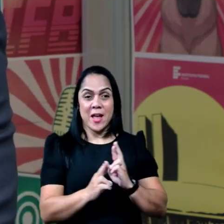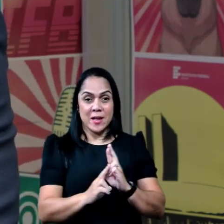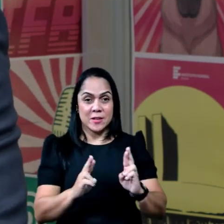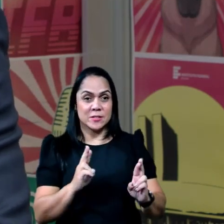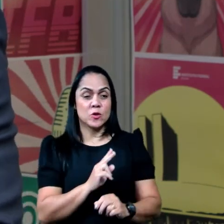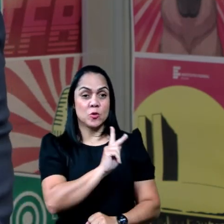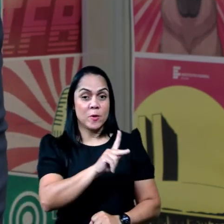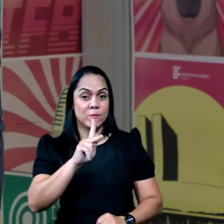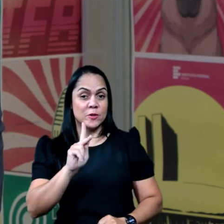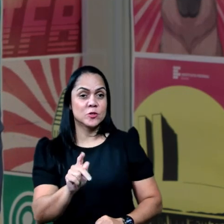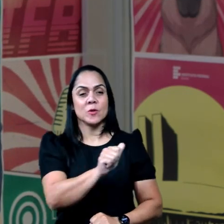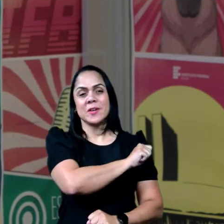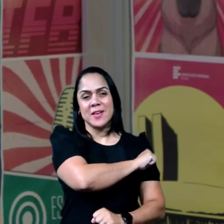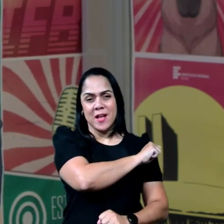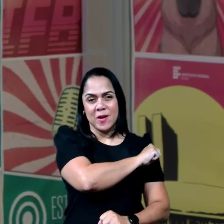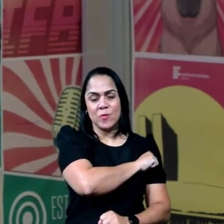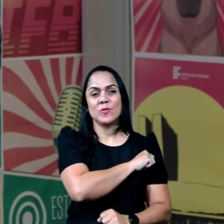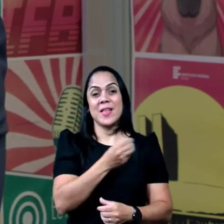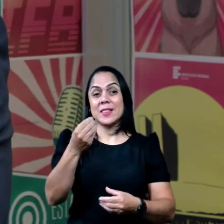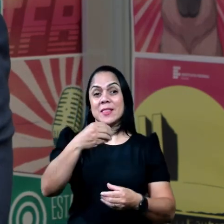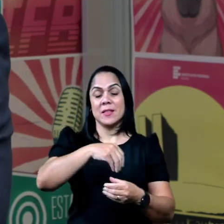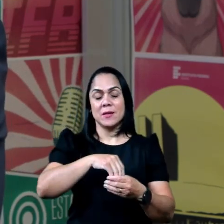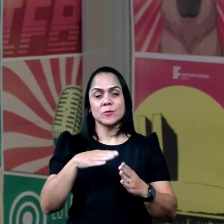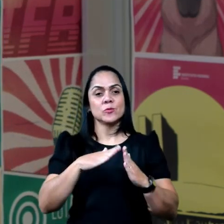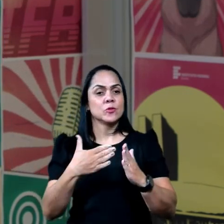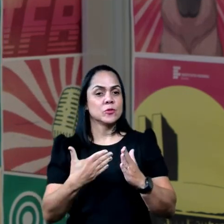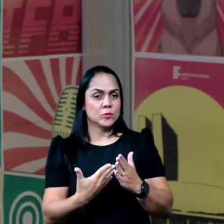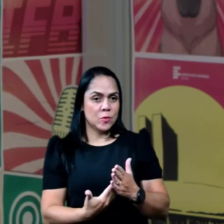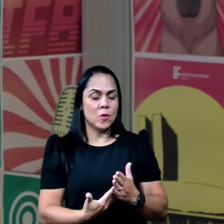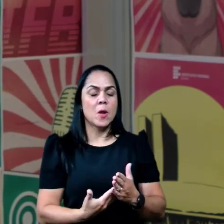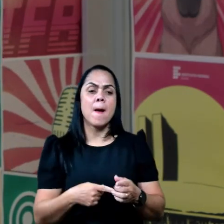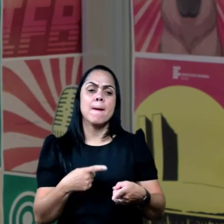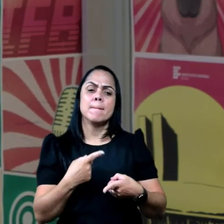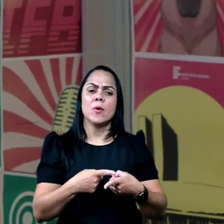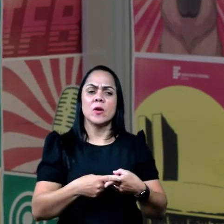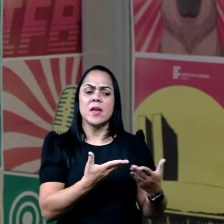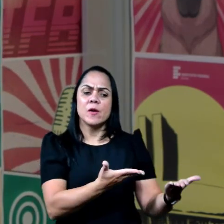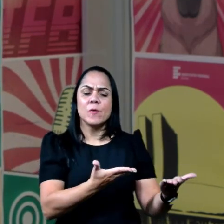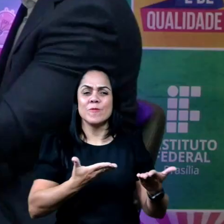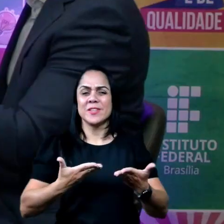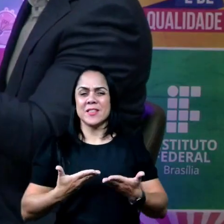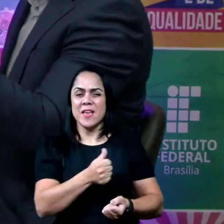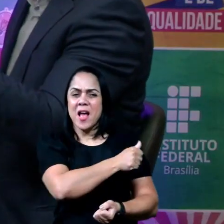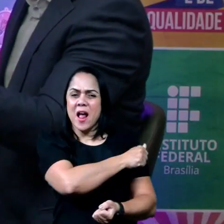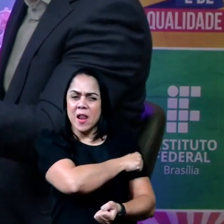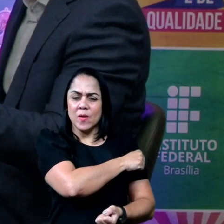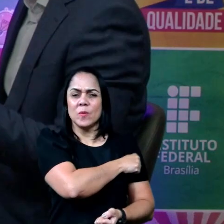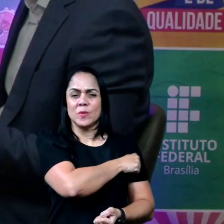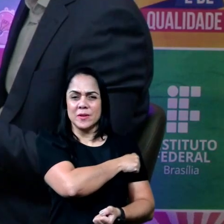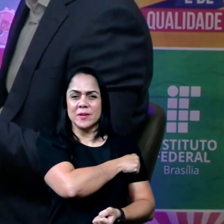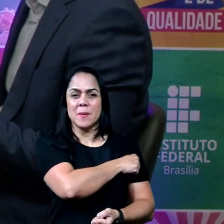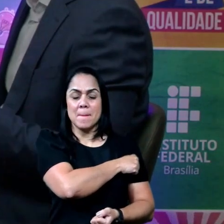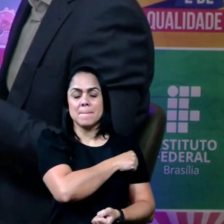os alunos. Isso é inerente ao ambiente escolar. Então, por que eu convidei a aluna X? Por que ele convidou a aluna X, o